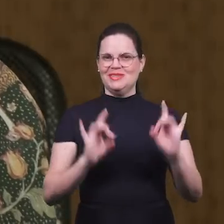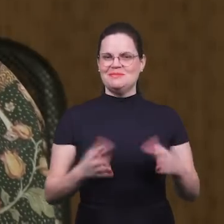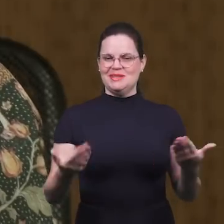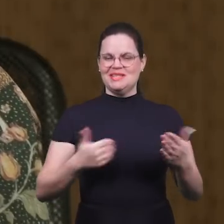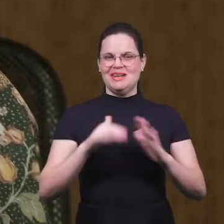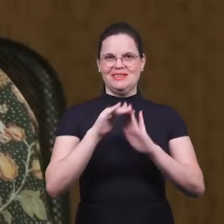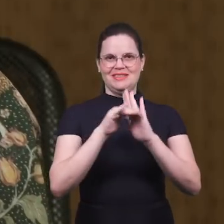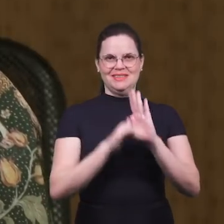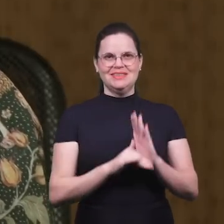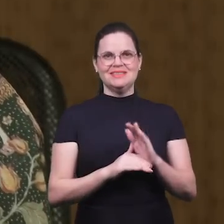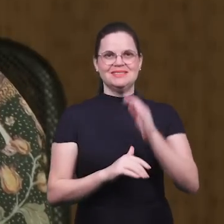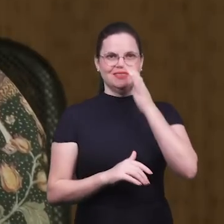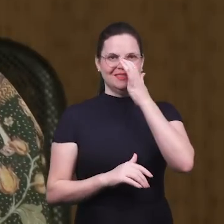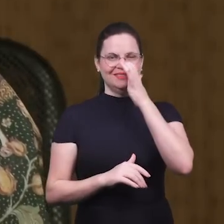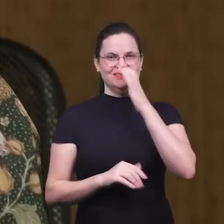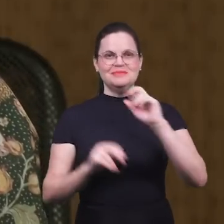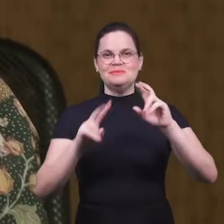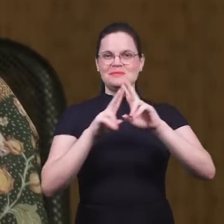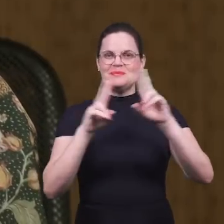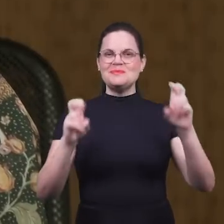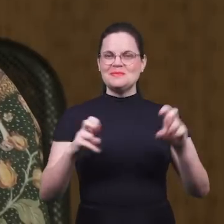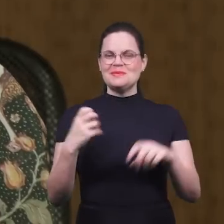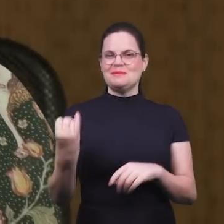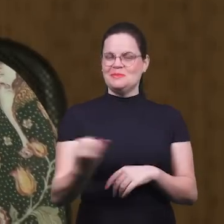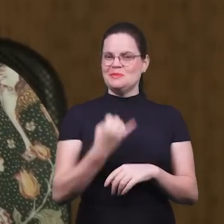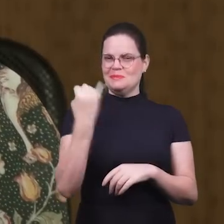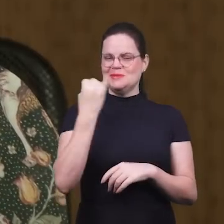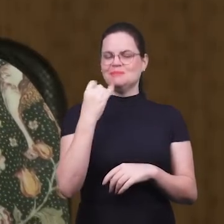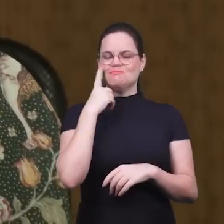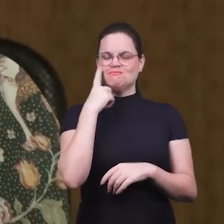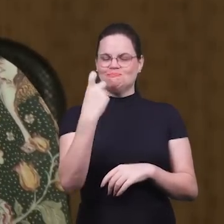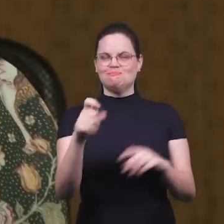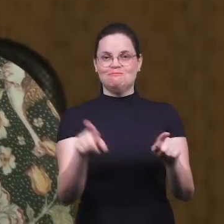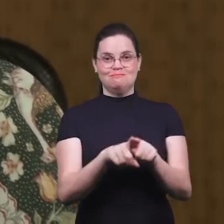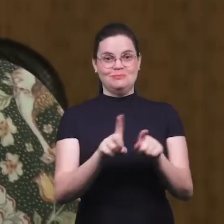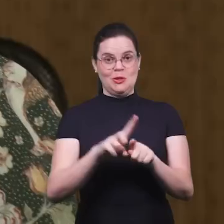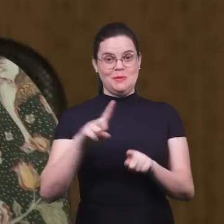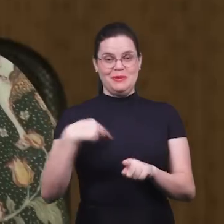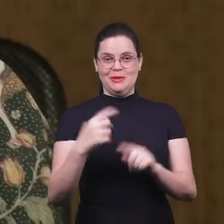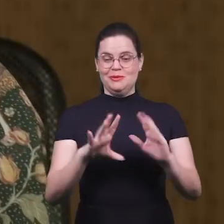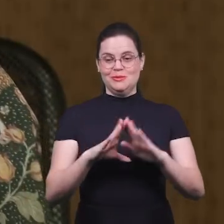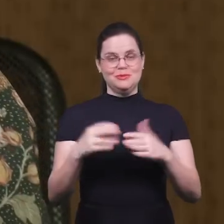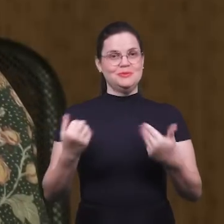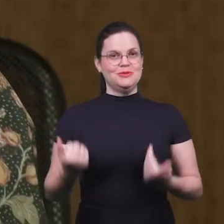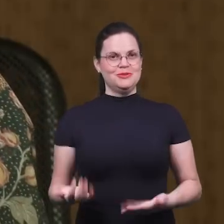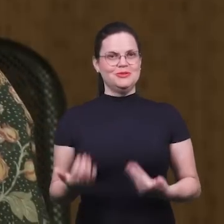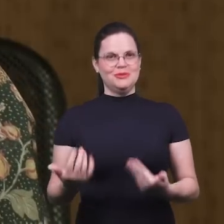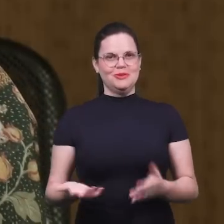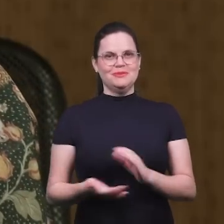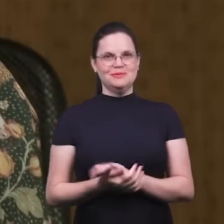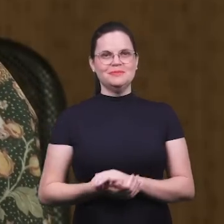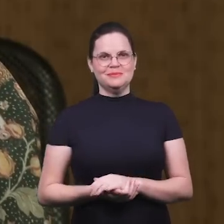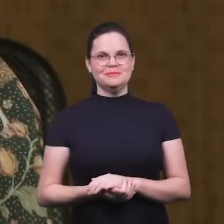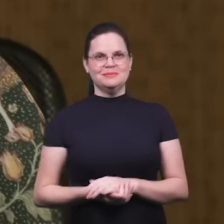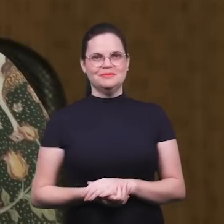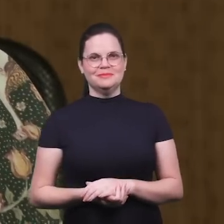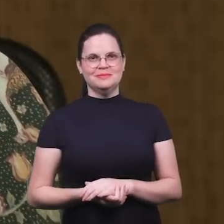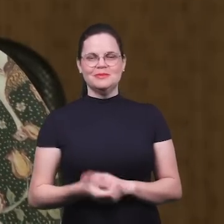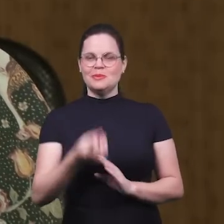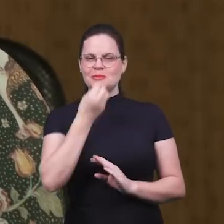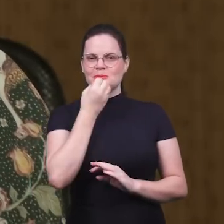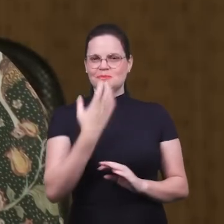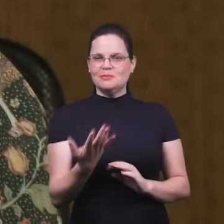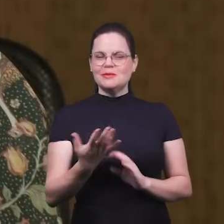esse programa, né? Esse tema tão interessante, tão importante para nós jovens, né? Então foi